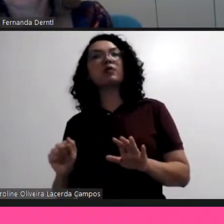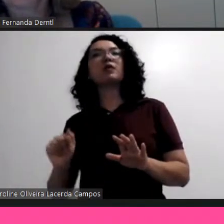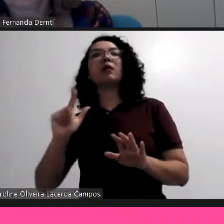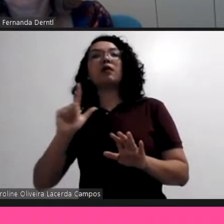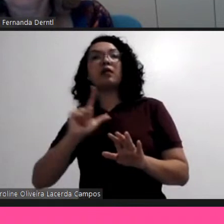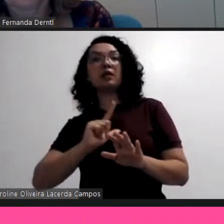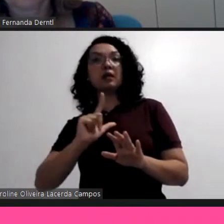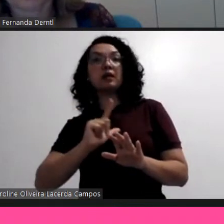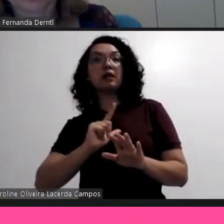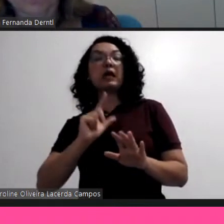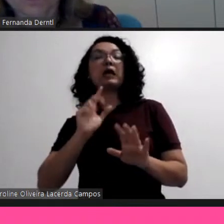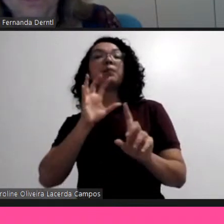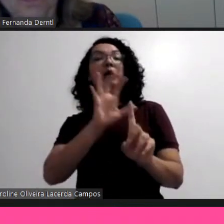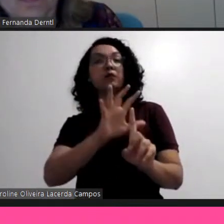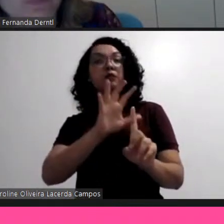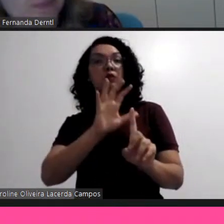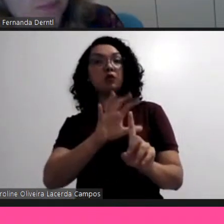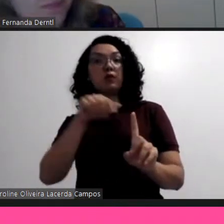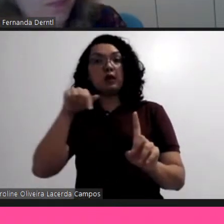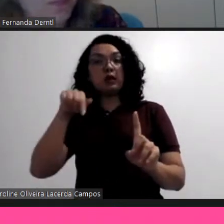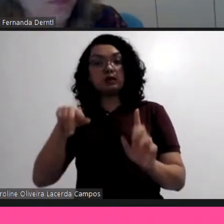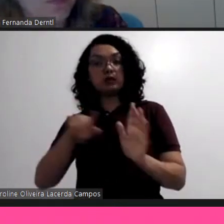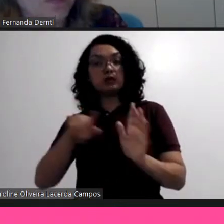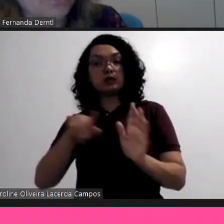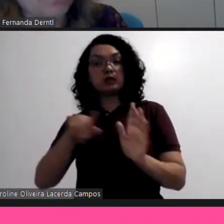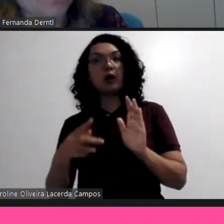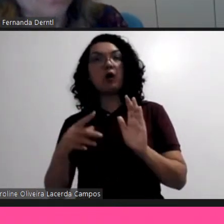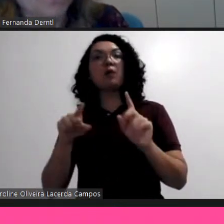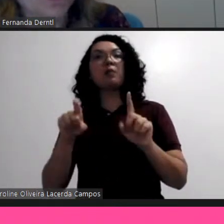the influences. Thank you.